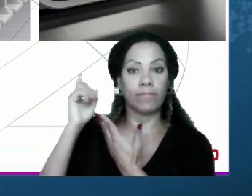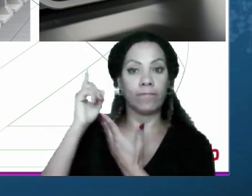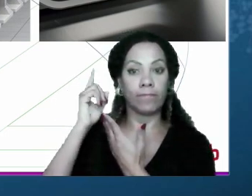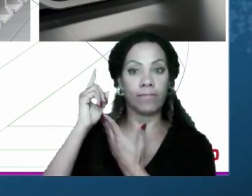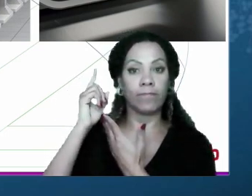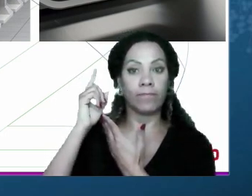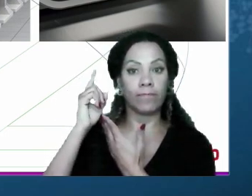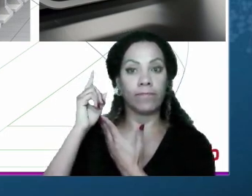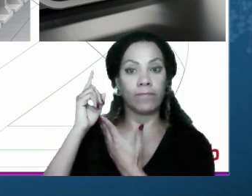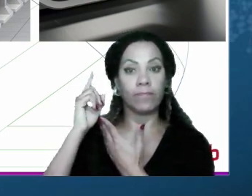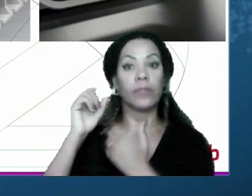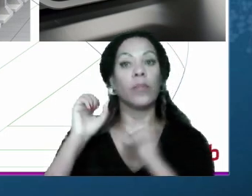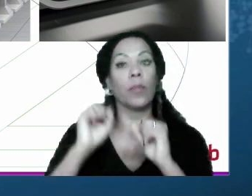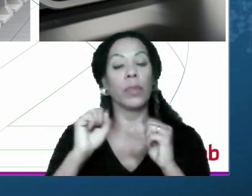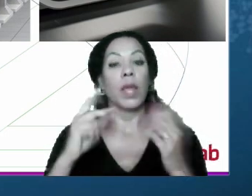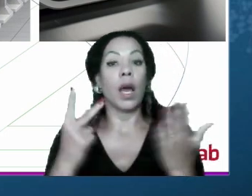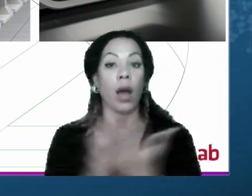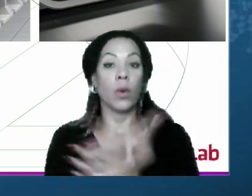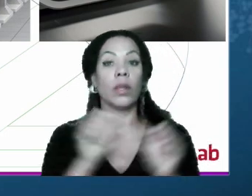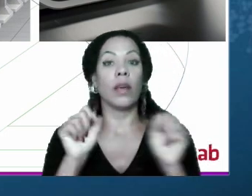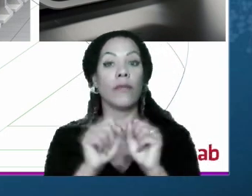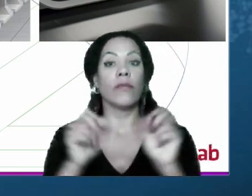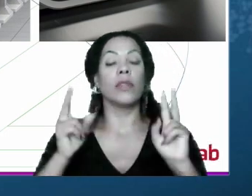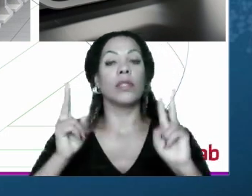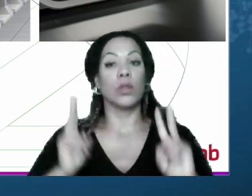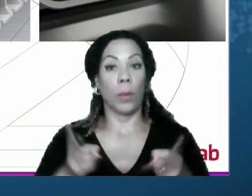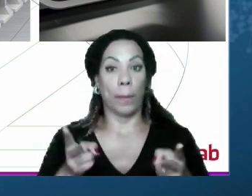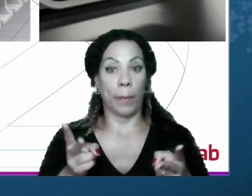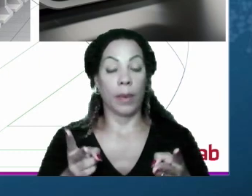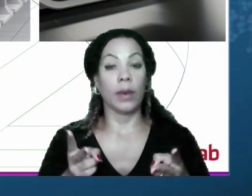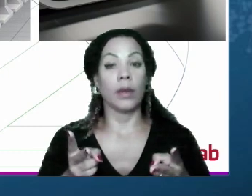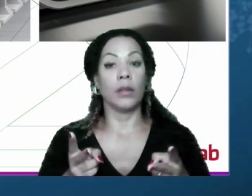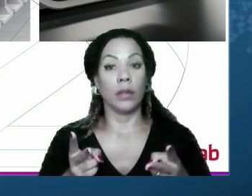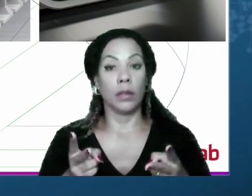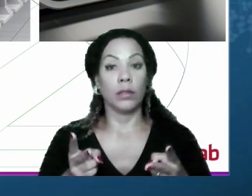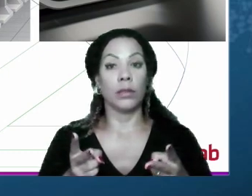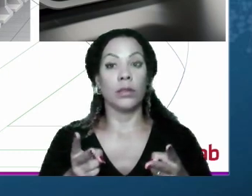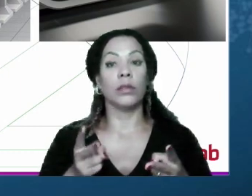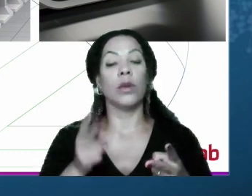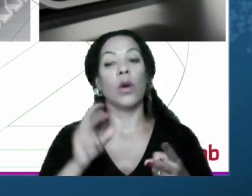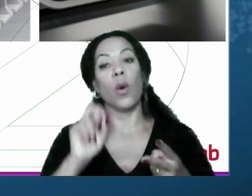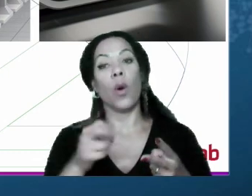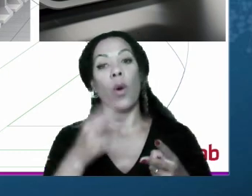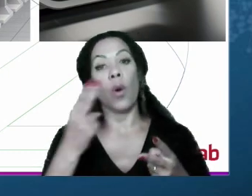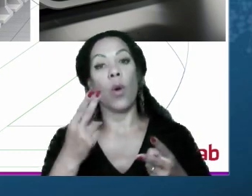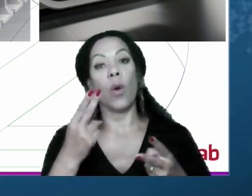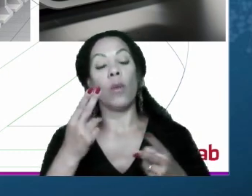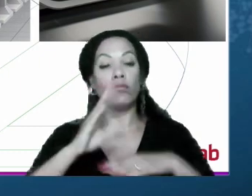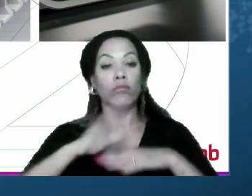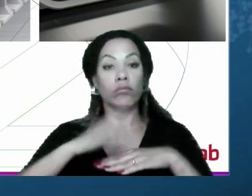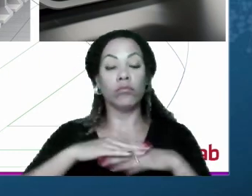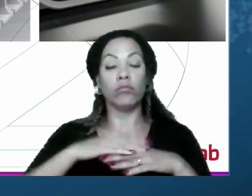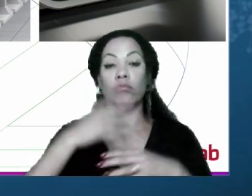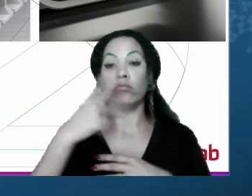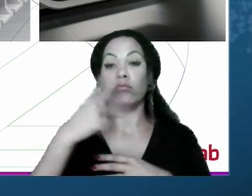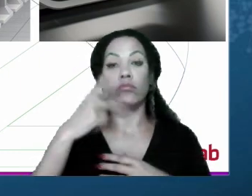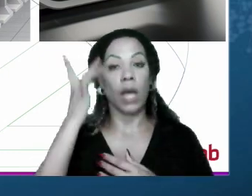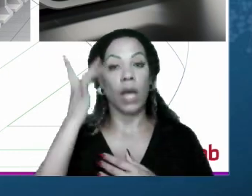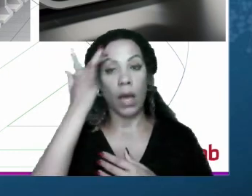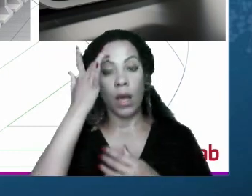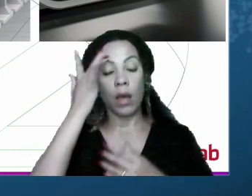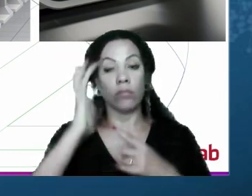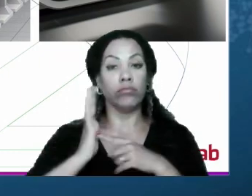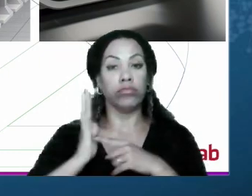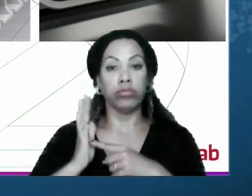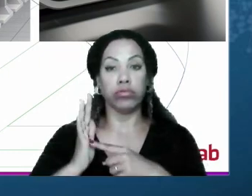acontecer, fazer o mesmo e o integralmente automado, o